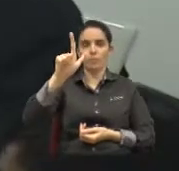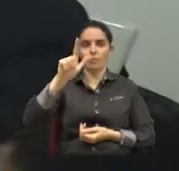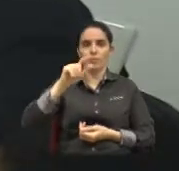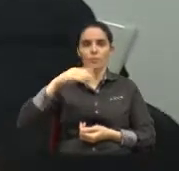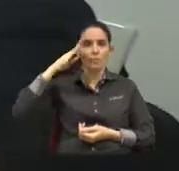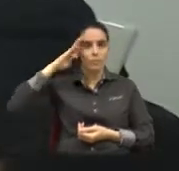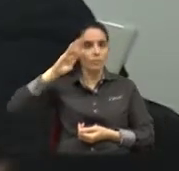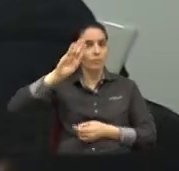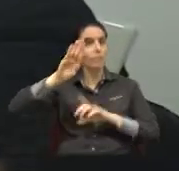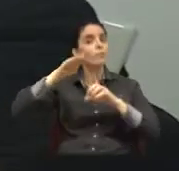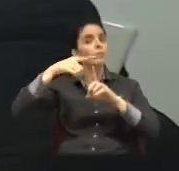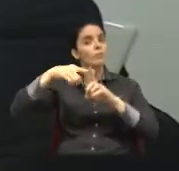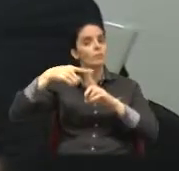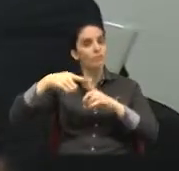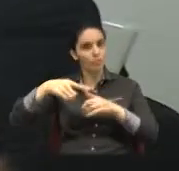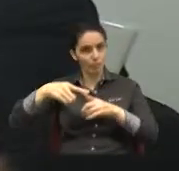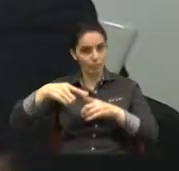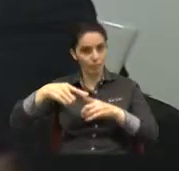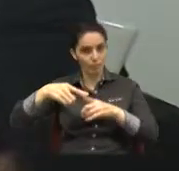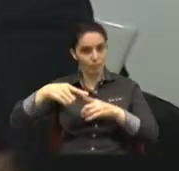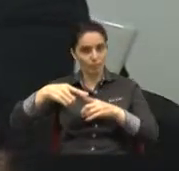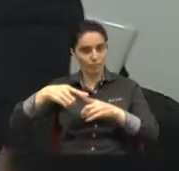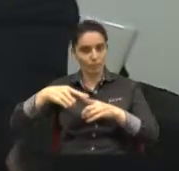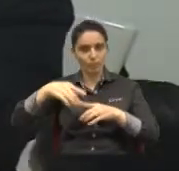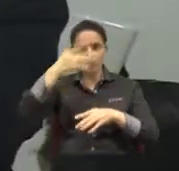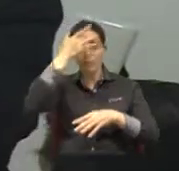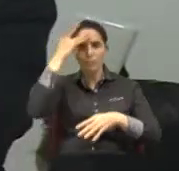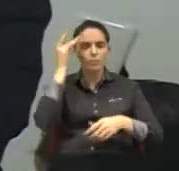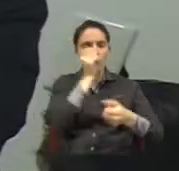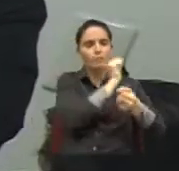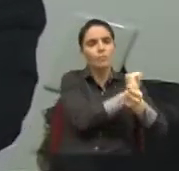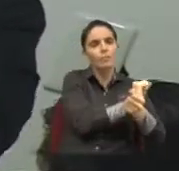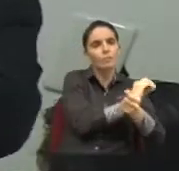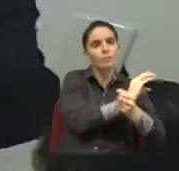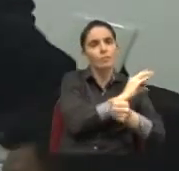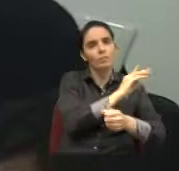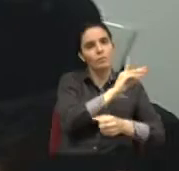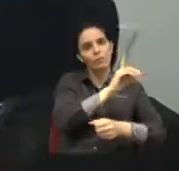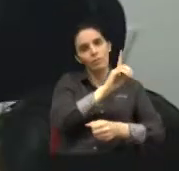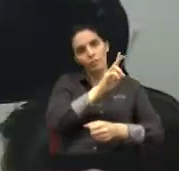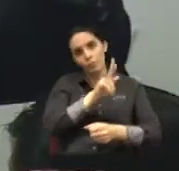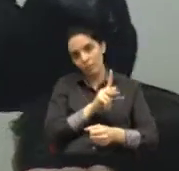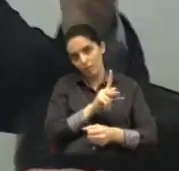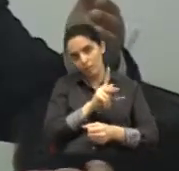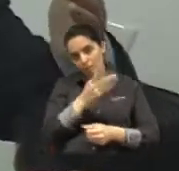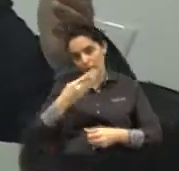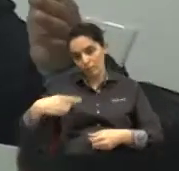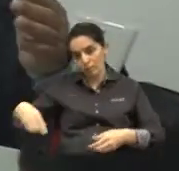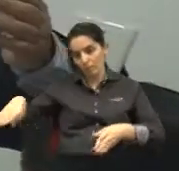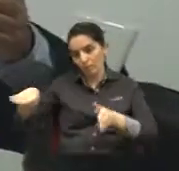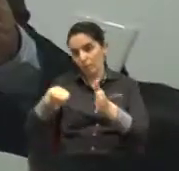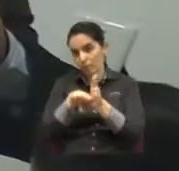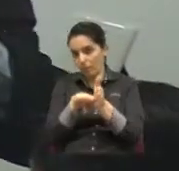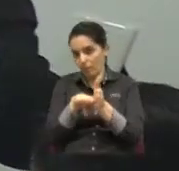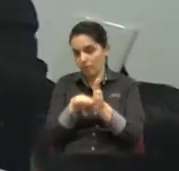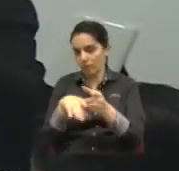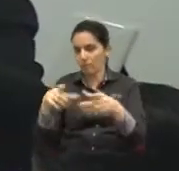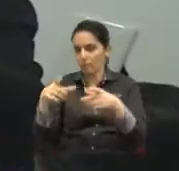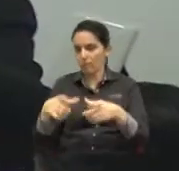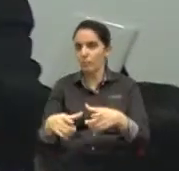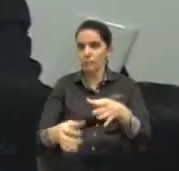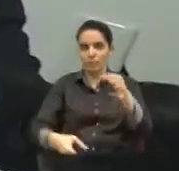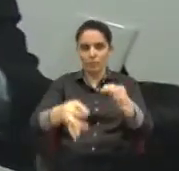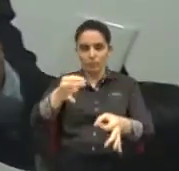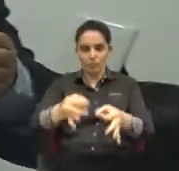Principalmente porque todos os presos que estão no CDP, a hora que vem até o fórum para fazer